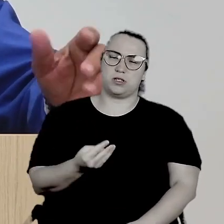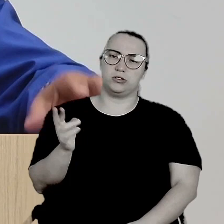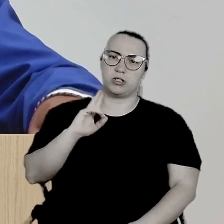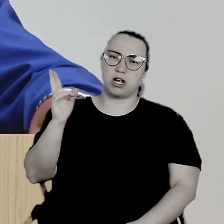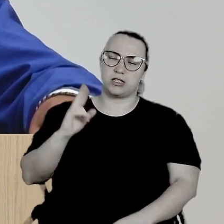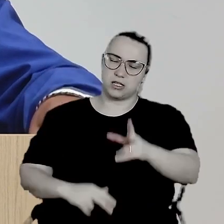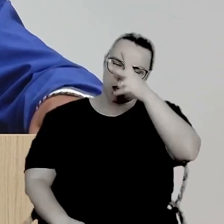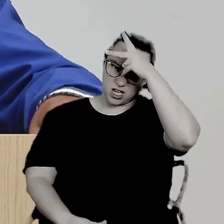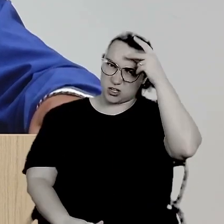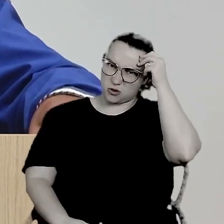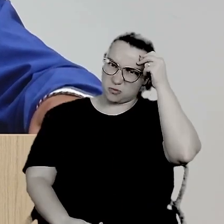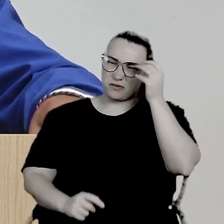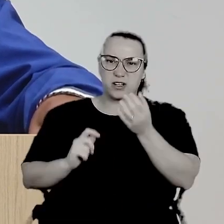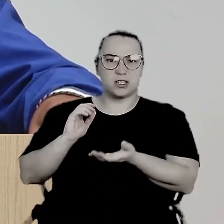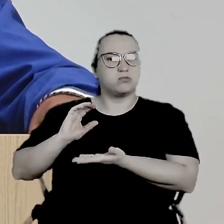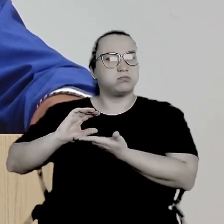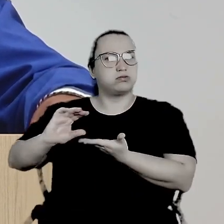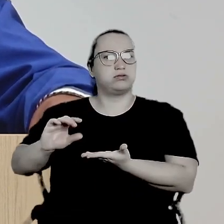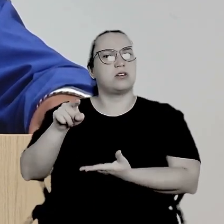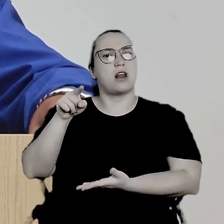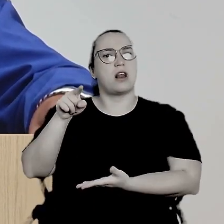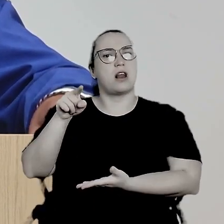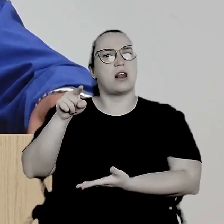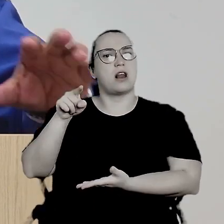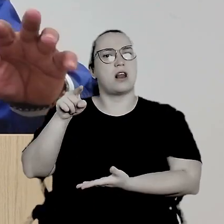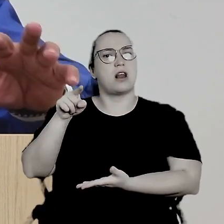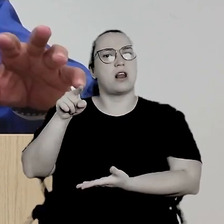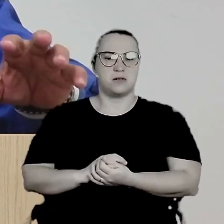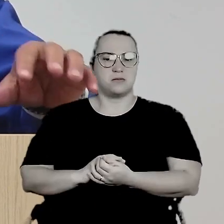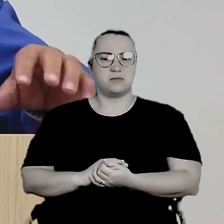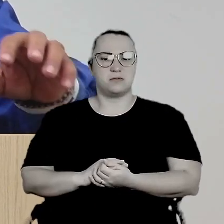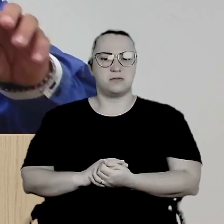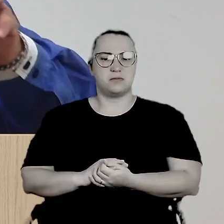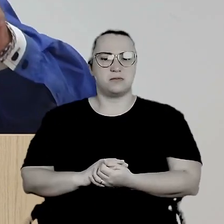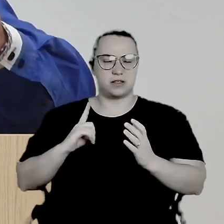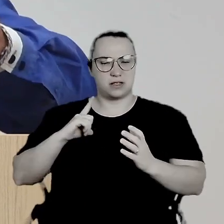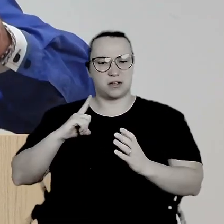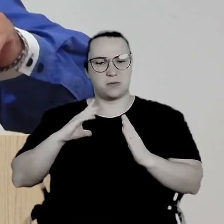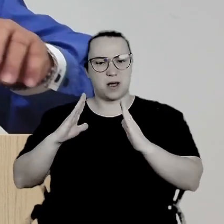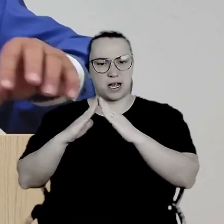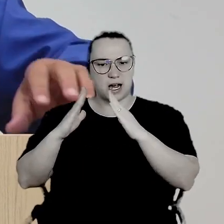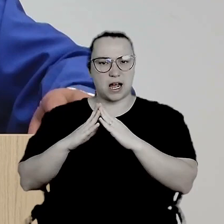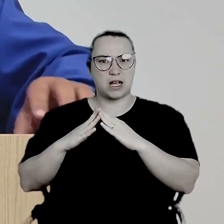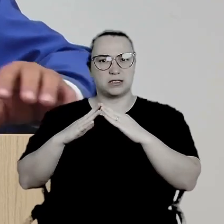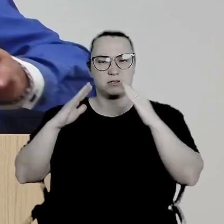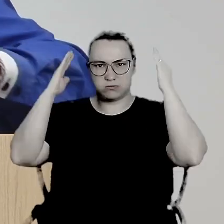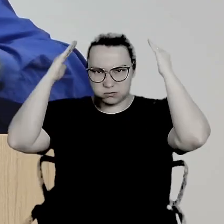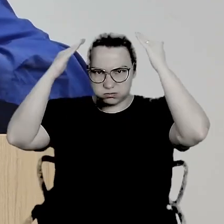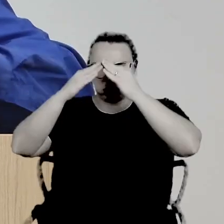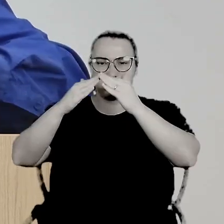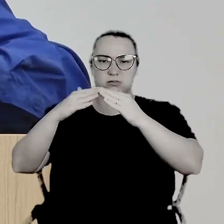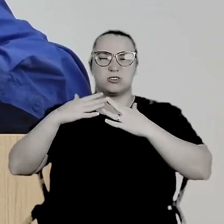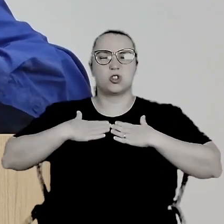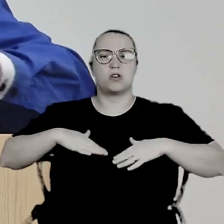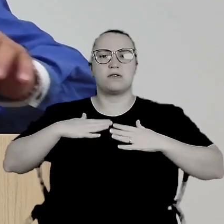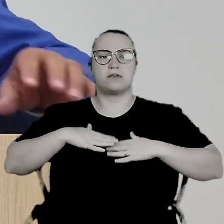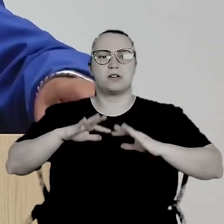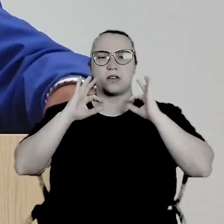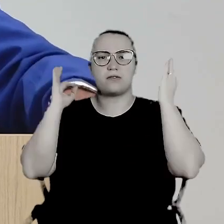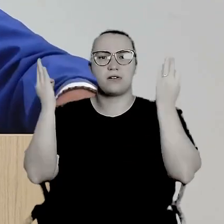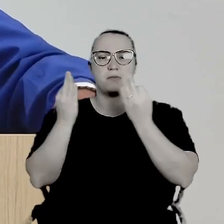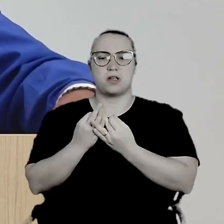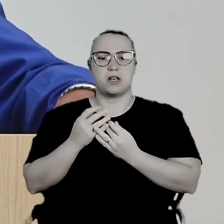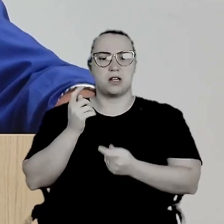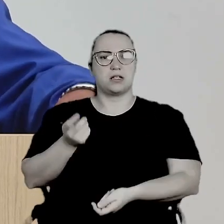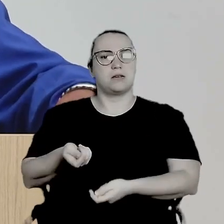injetou, está injetando lá, para ter uma casa, um abrigo, para dar um conforto àquela família que pescam,